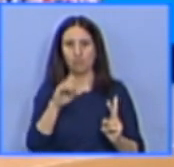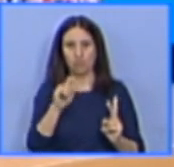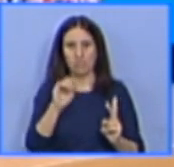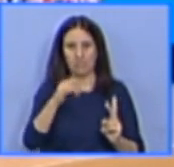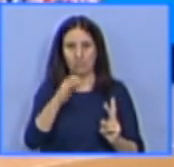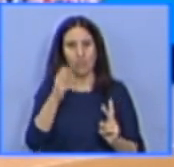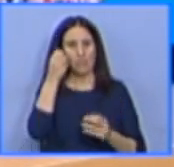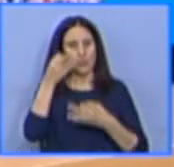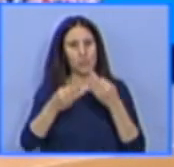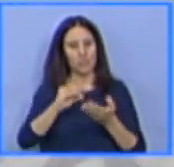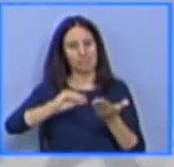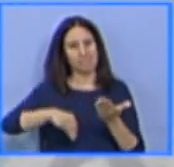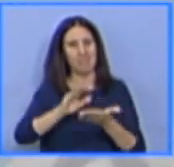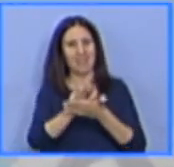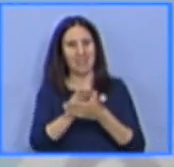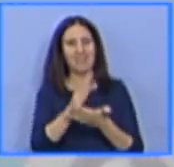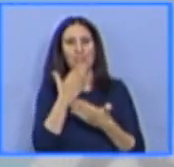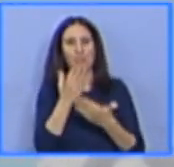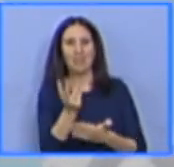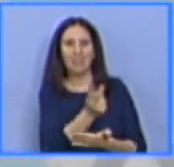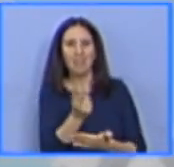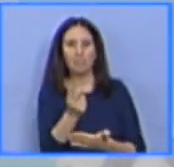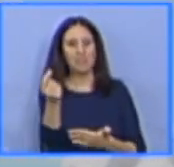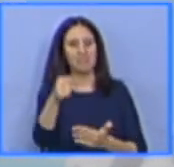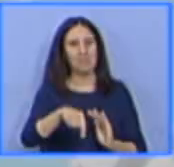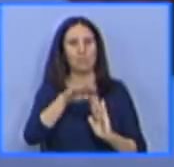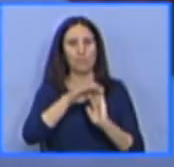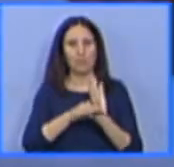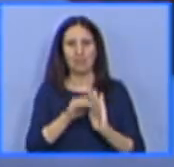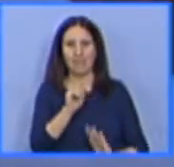boa tarde, obrigado a ambas por estarem no programa Eclésia.